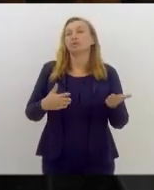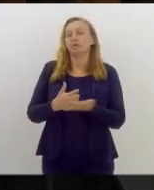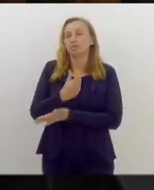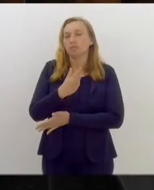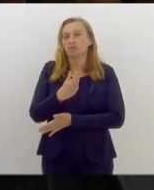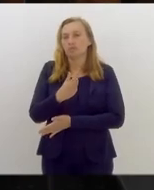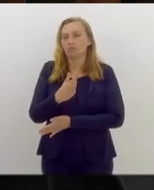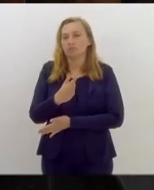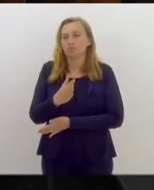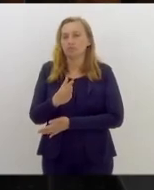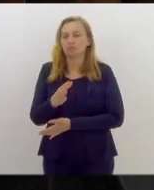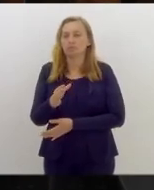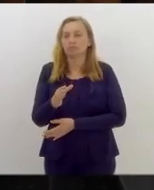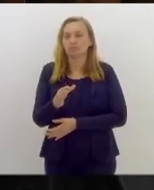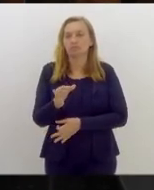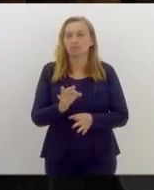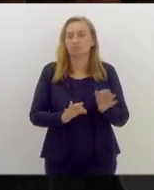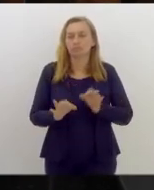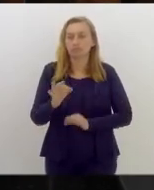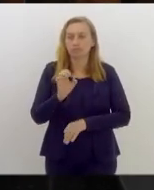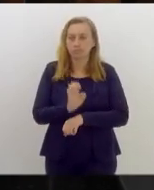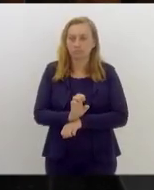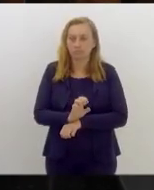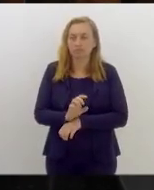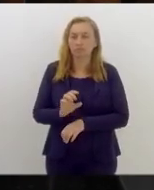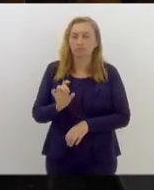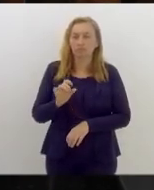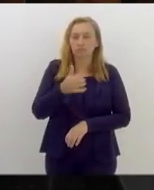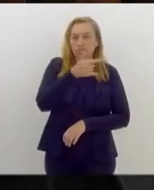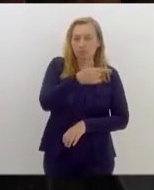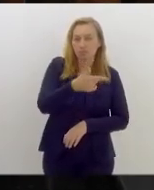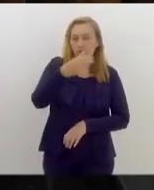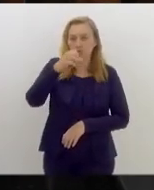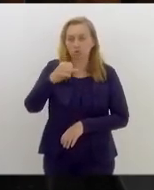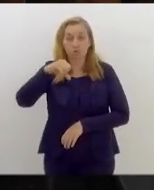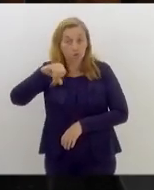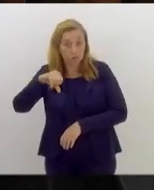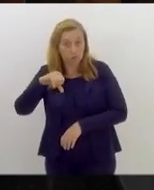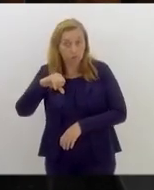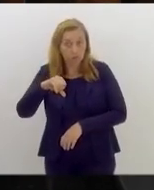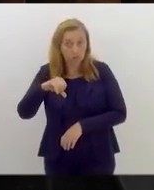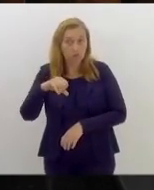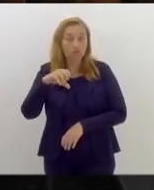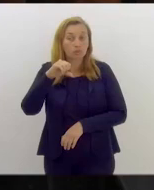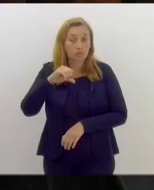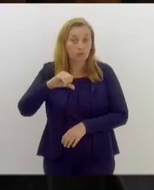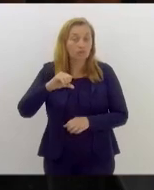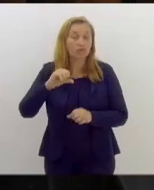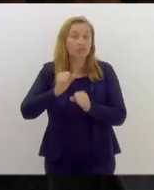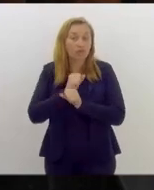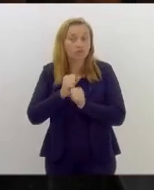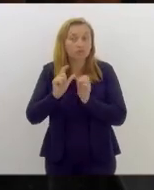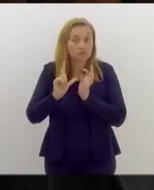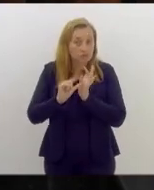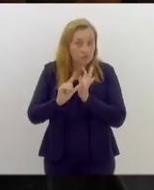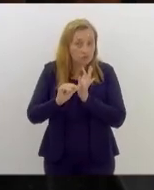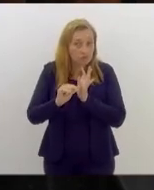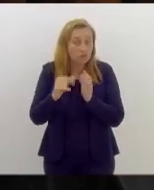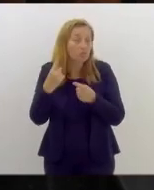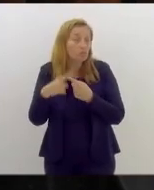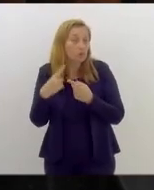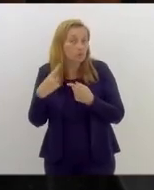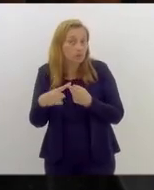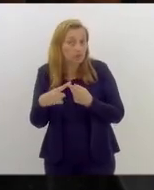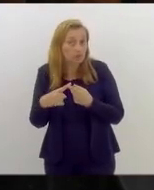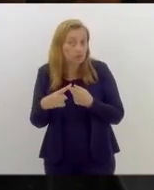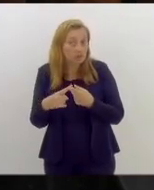período, apenas em 2009. E tem mais. E aprovou em 2009, com 9 anos de atraso, porque teve